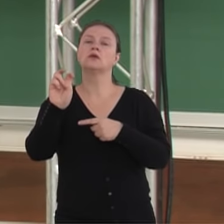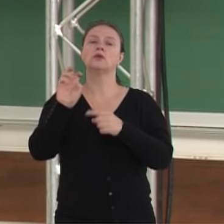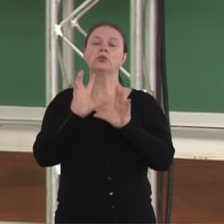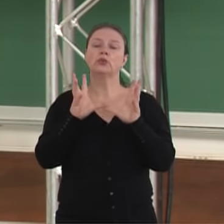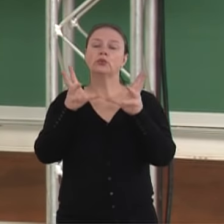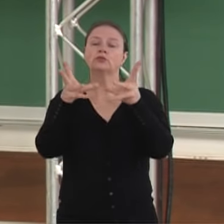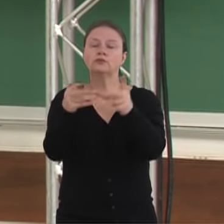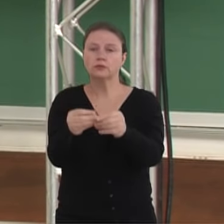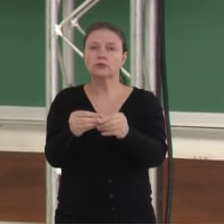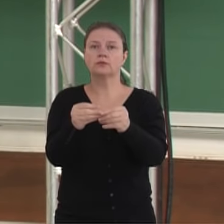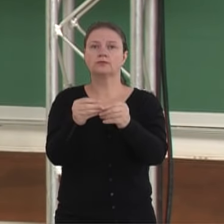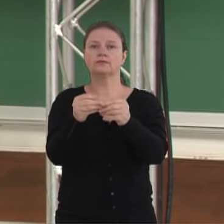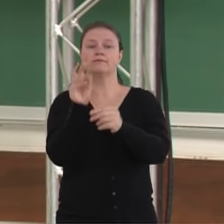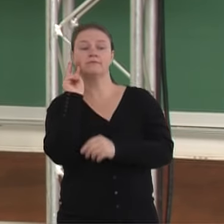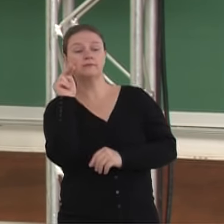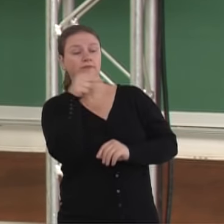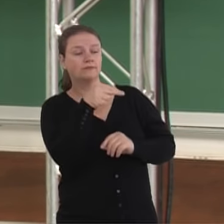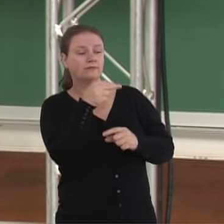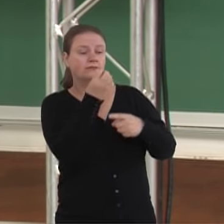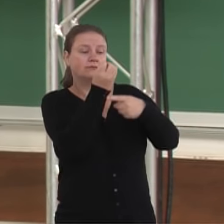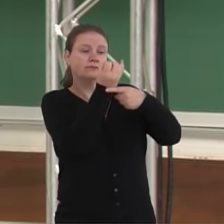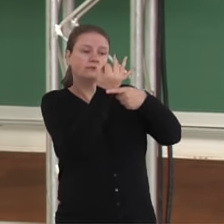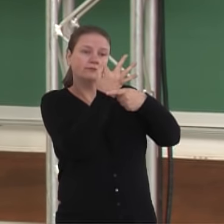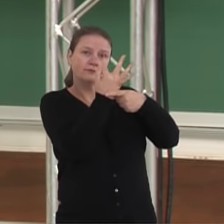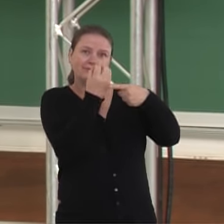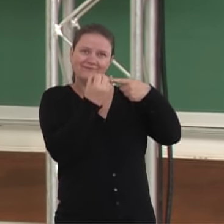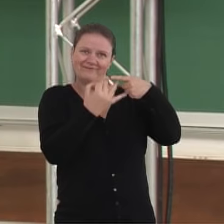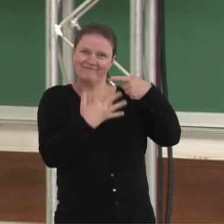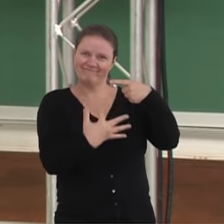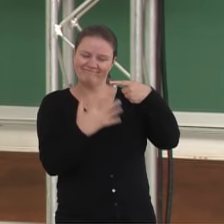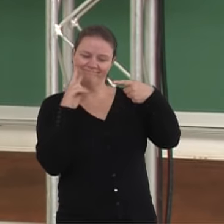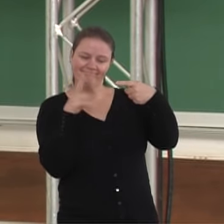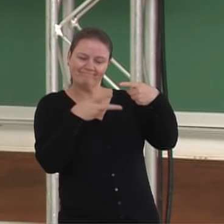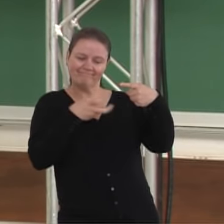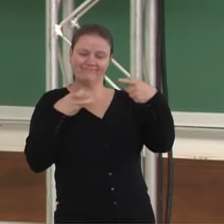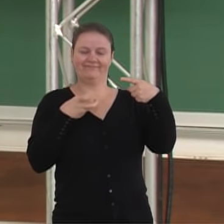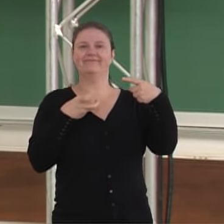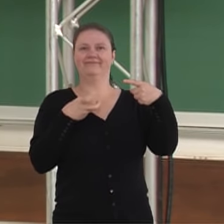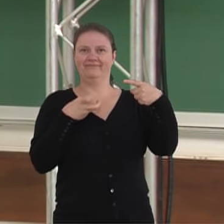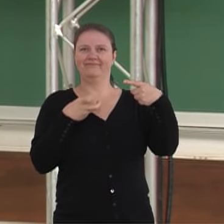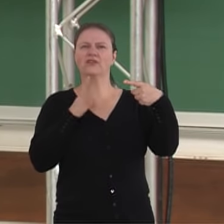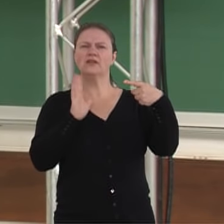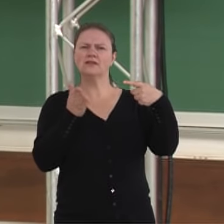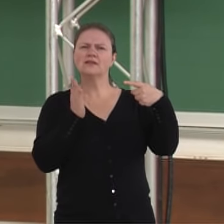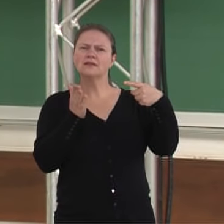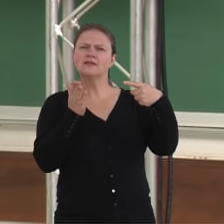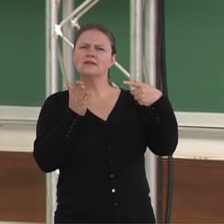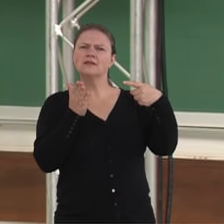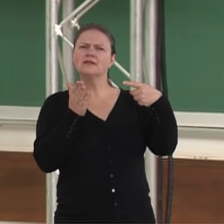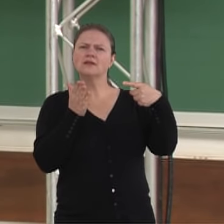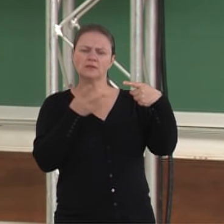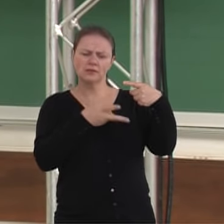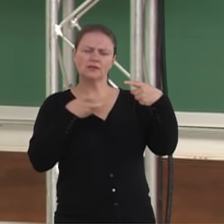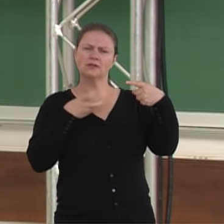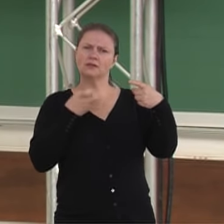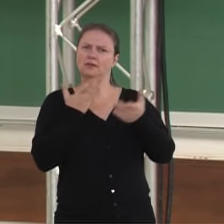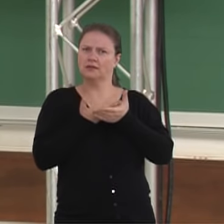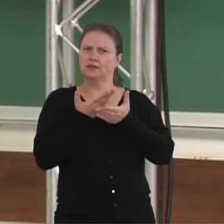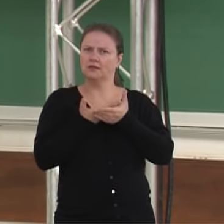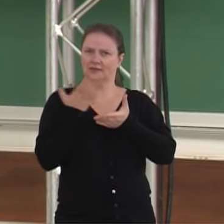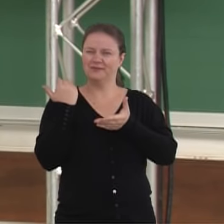que podem ser vistos na forma de fração, certo? Nós já vimos isso na aula passada